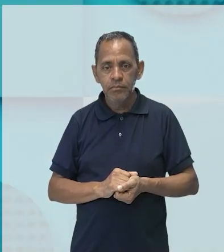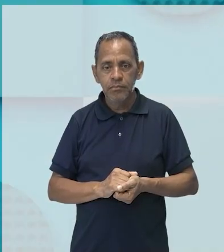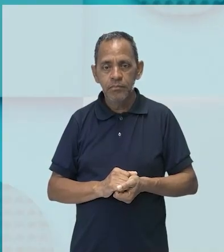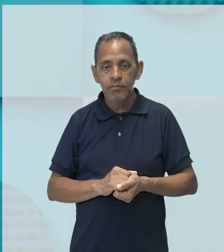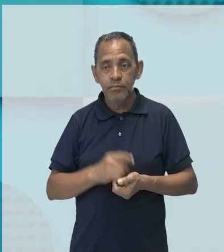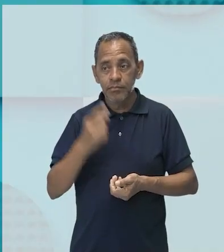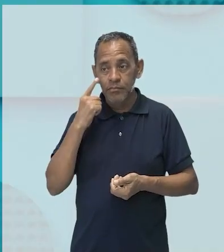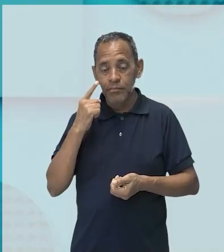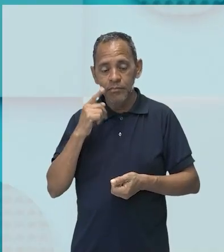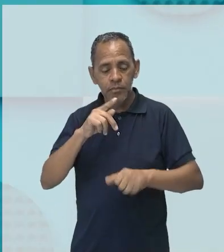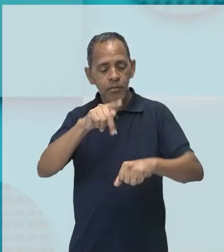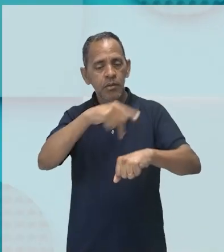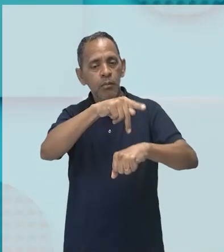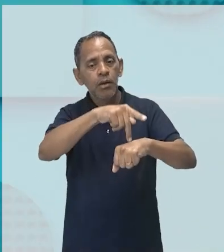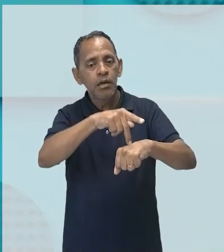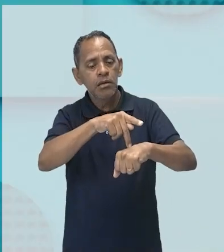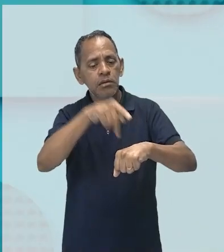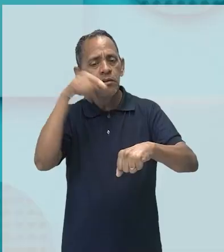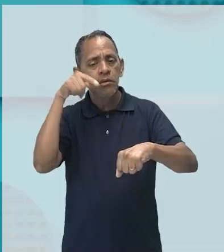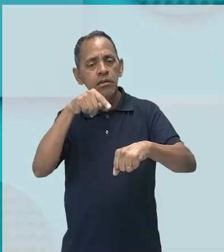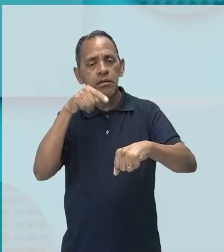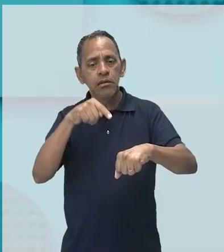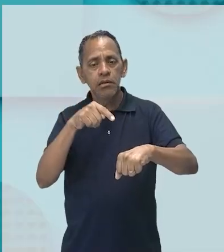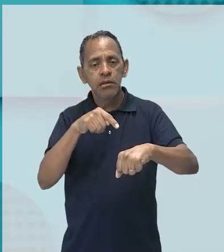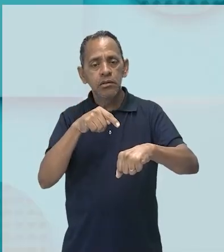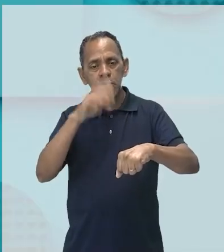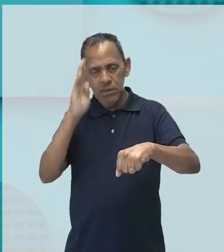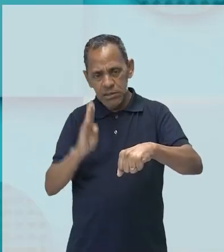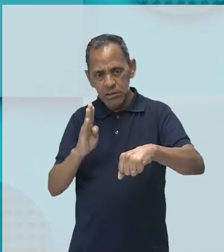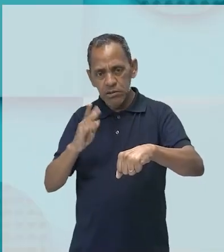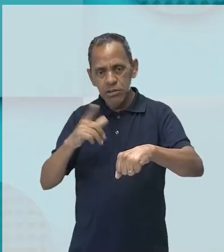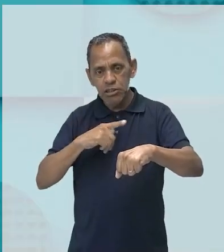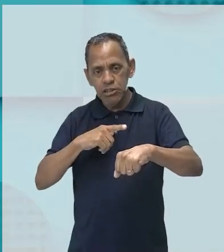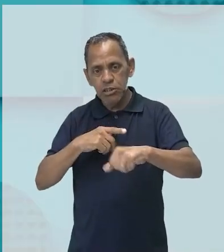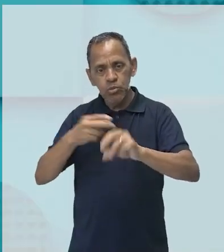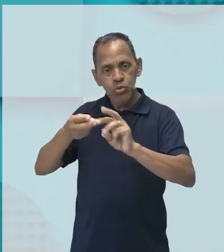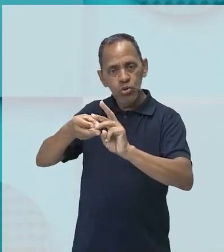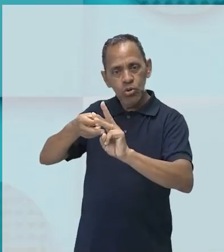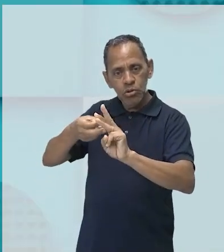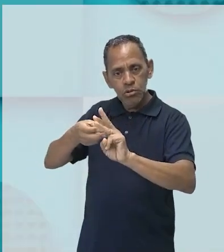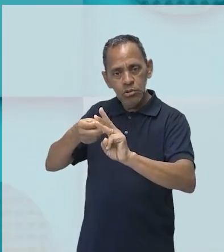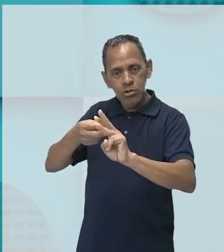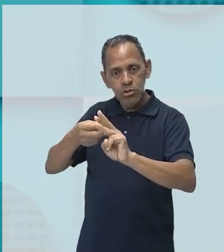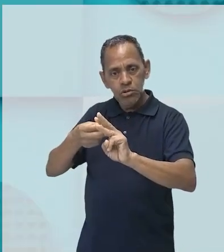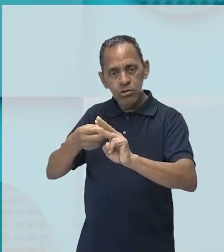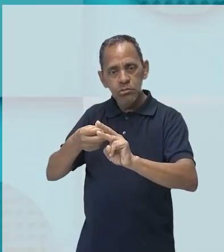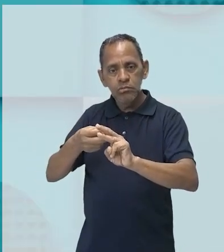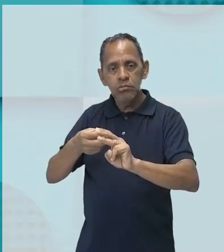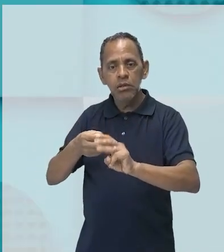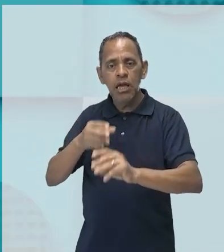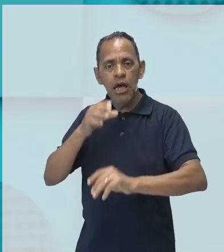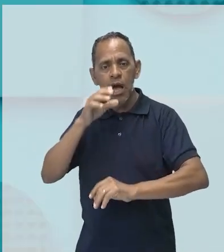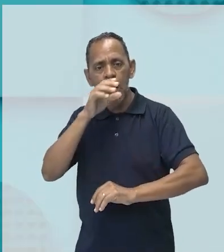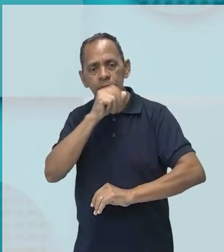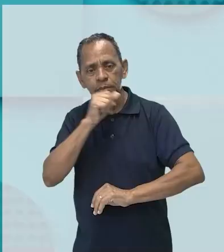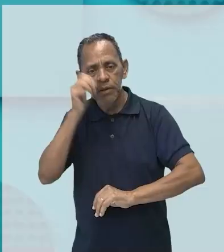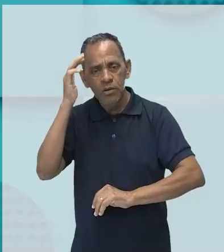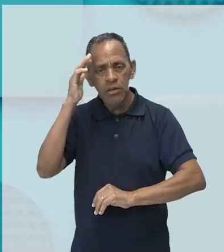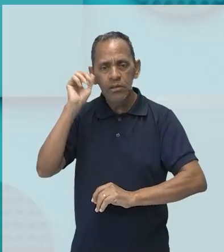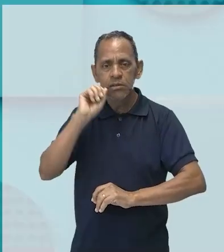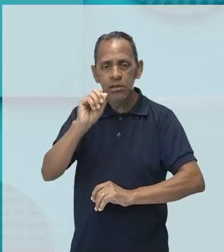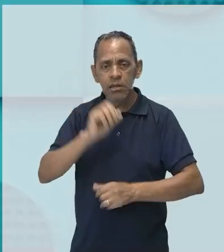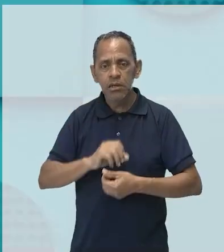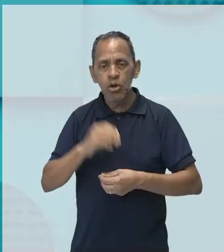Então, que país é esse, né? Que nós temos nossos povos originários e, de repente, o que nós estamos fazendo